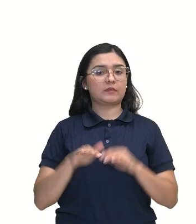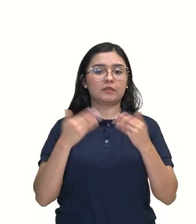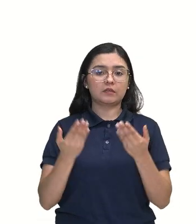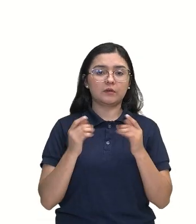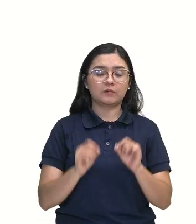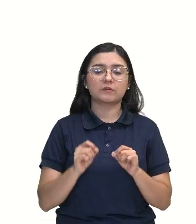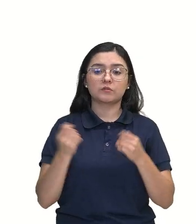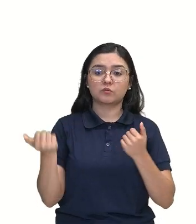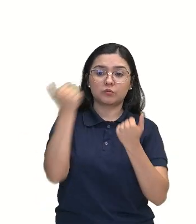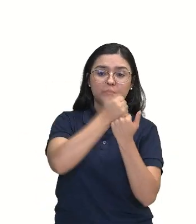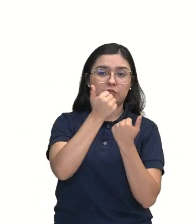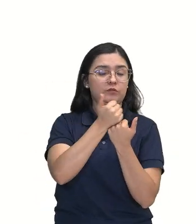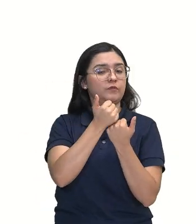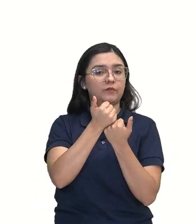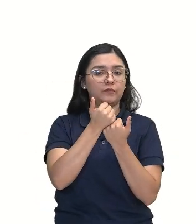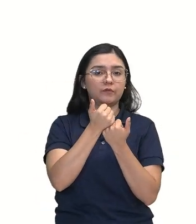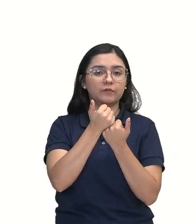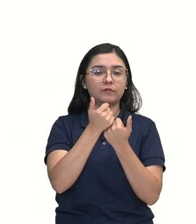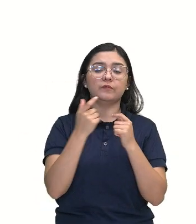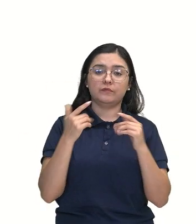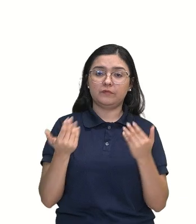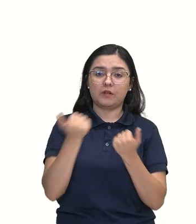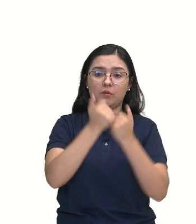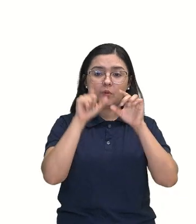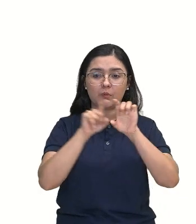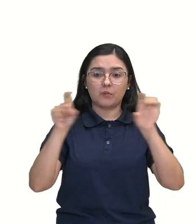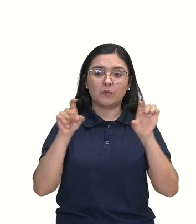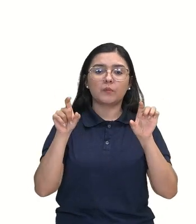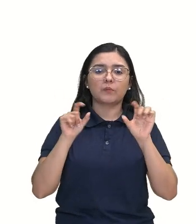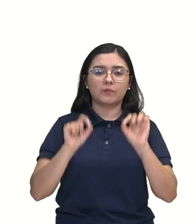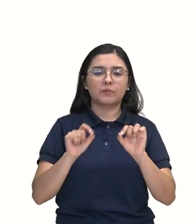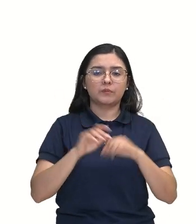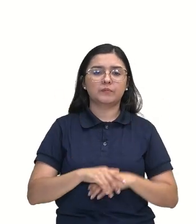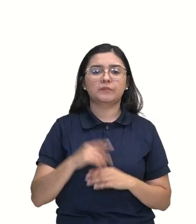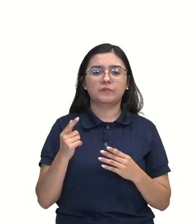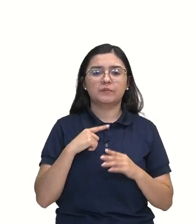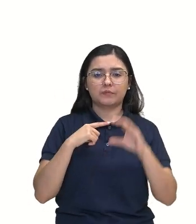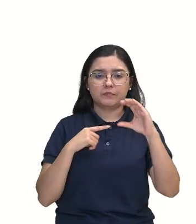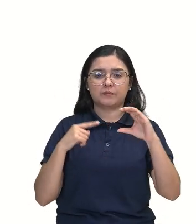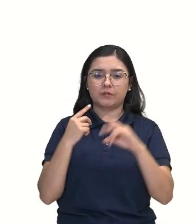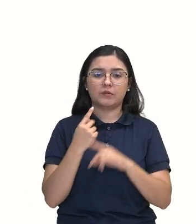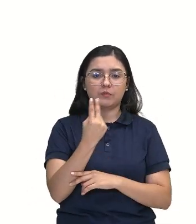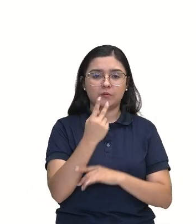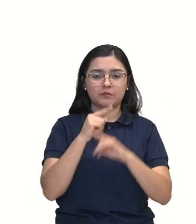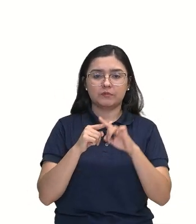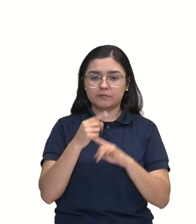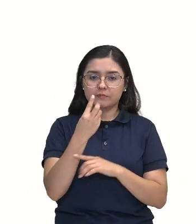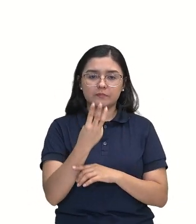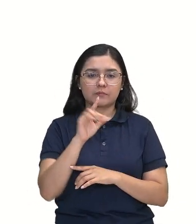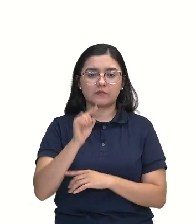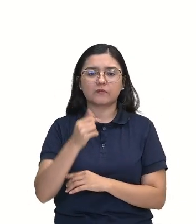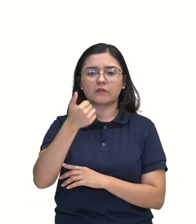pessoal, substituindo esses valores na fórmula, a gente tem que o comprimento é igual a 2 vezes